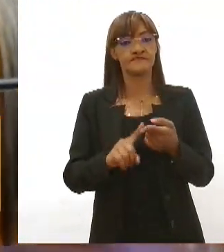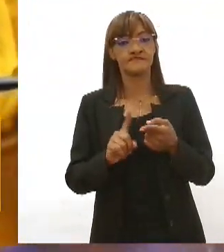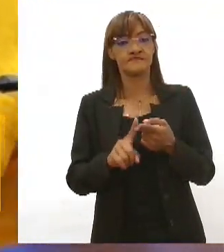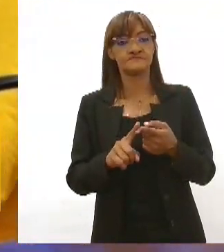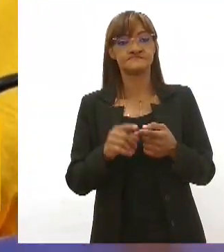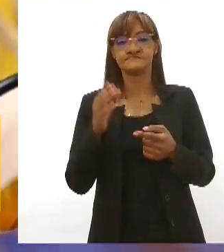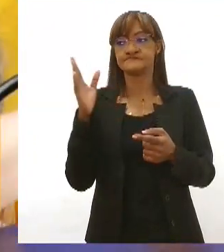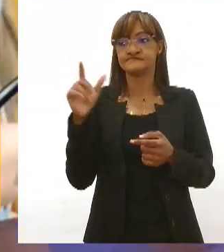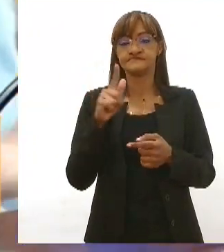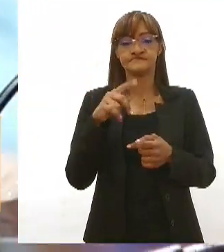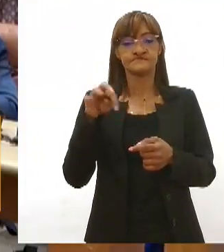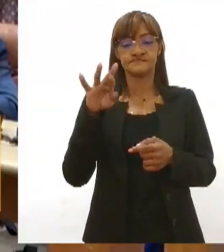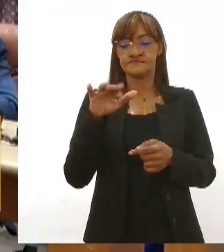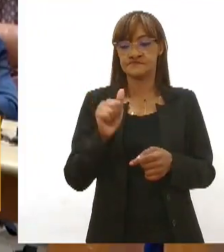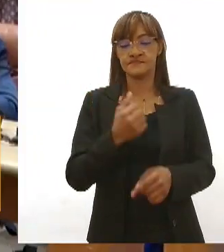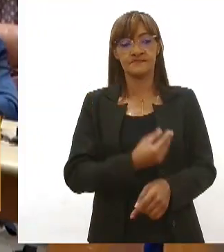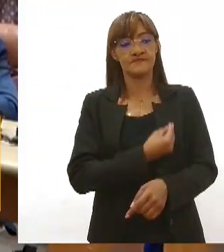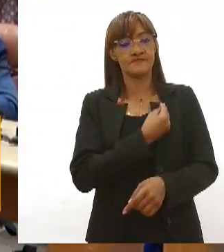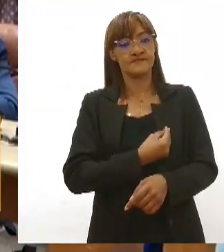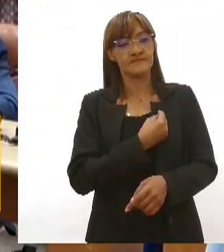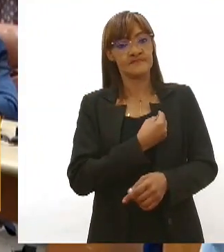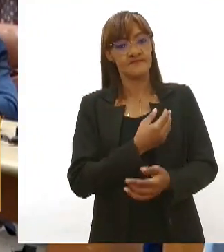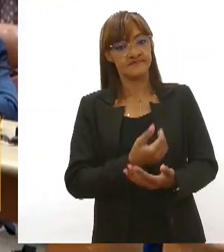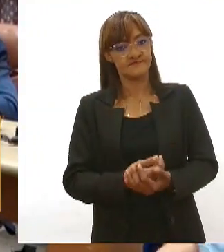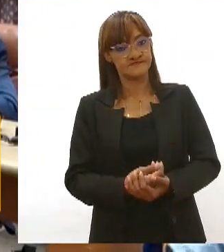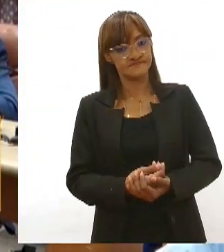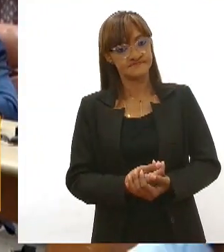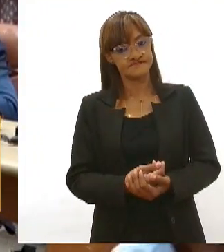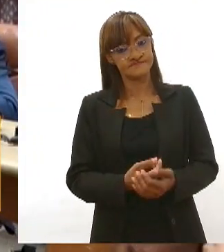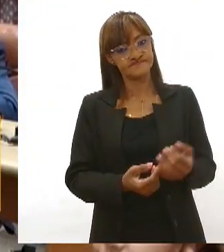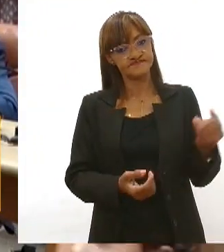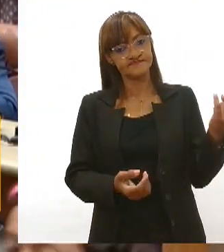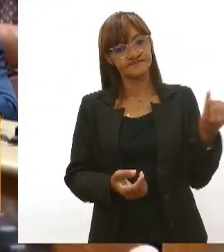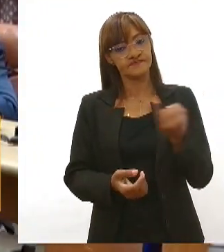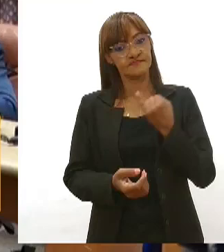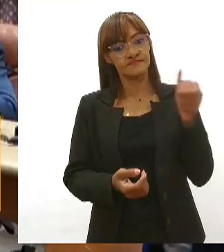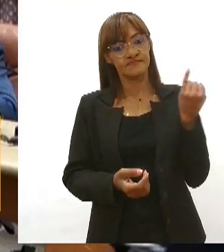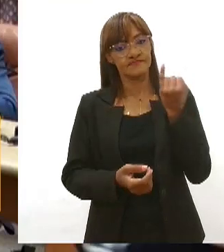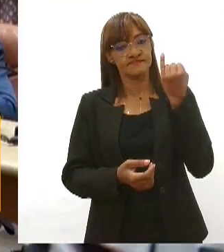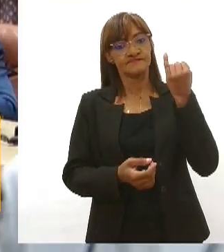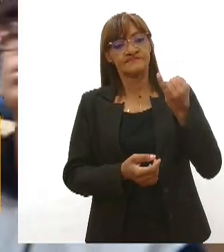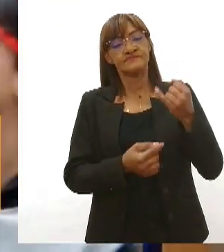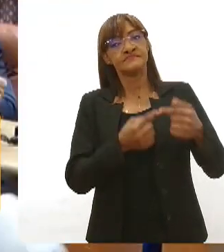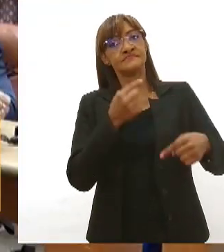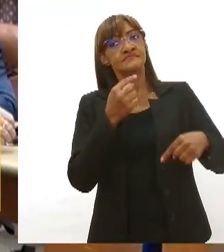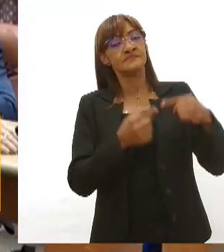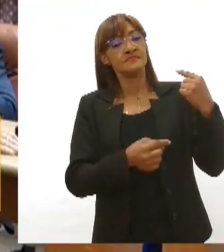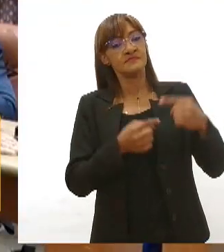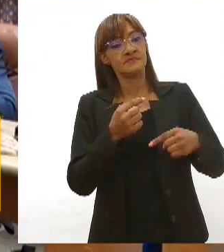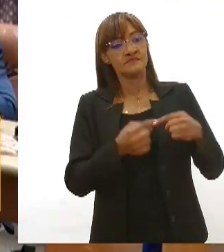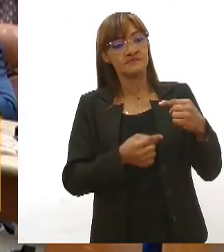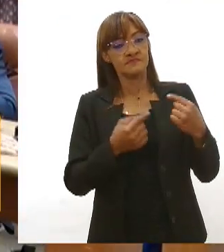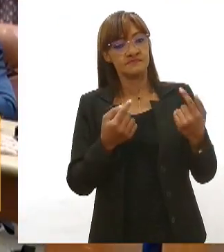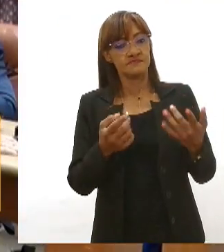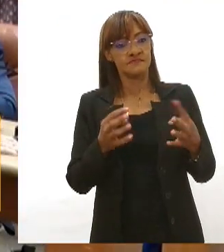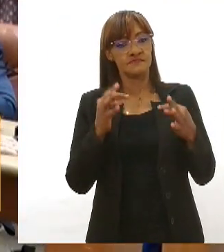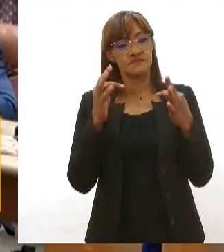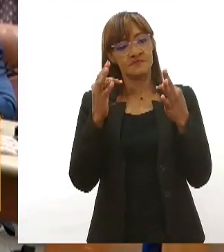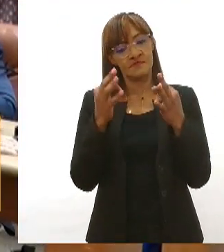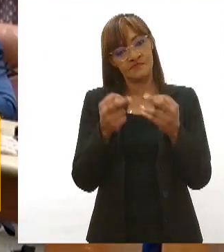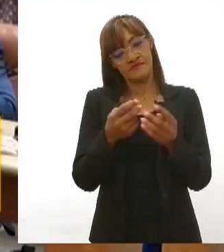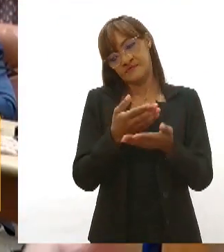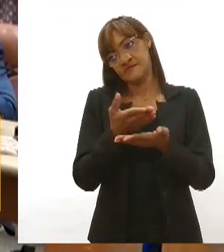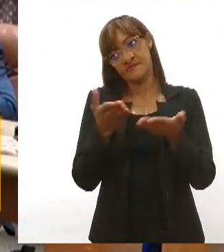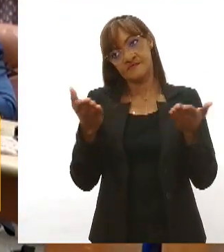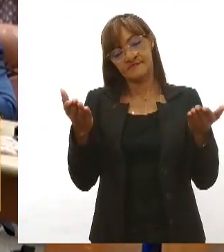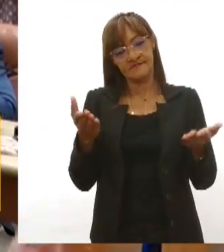também prestigiaram a audiência. É muito importante a gente debater, né, políticas públicas, né, juntamente com eles, né, que